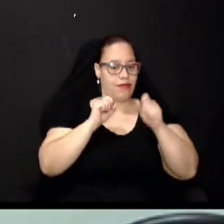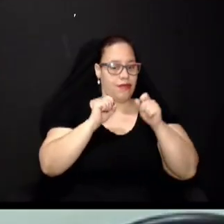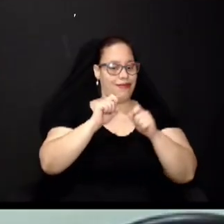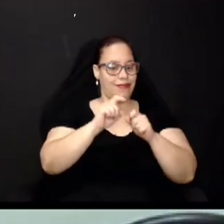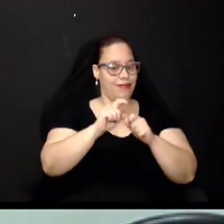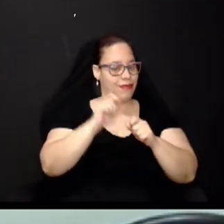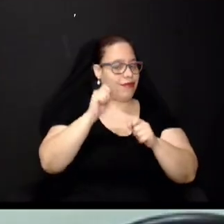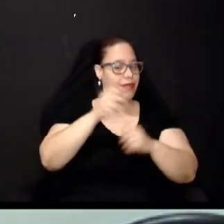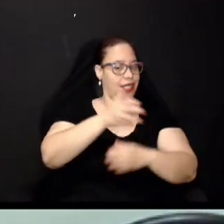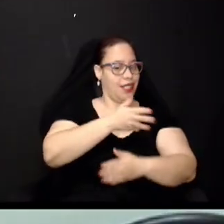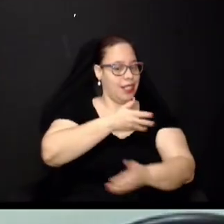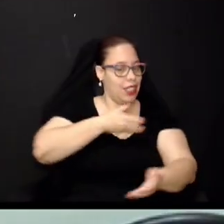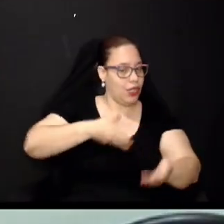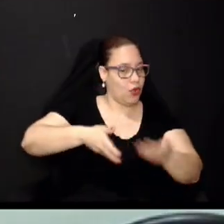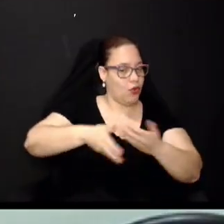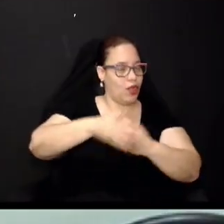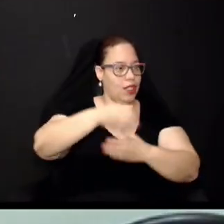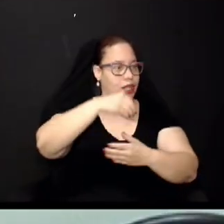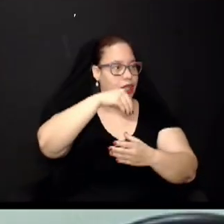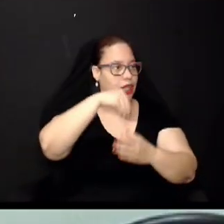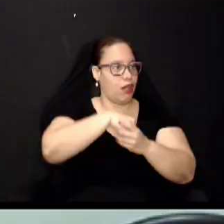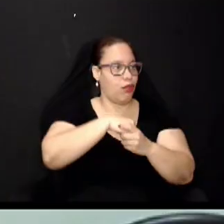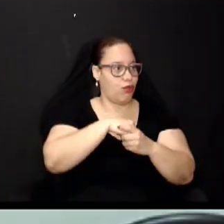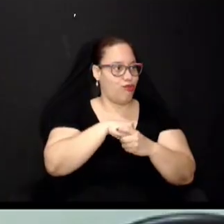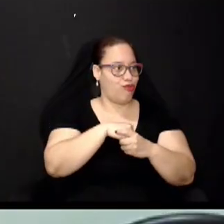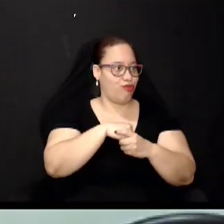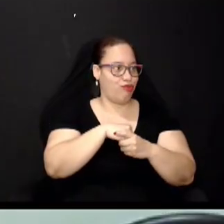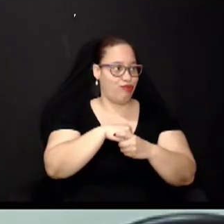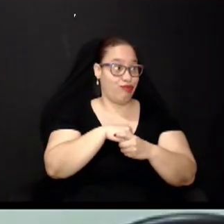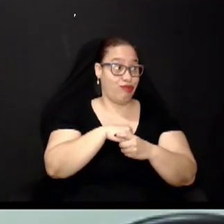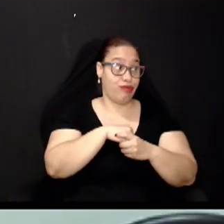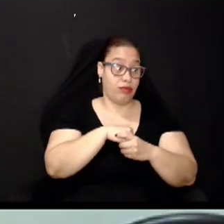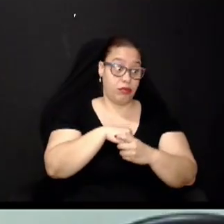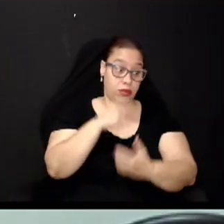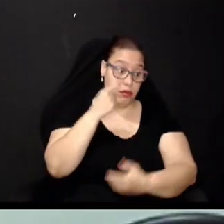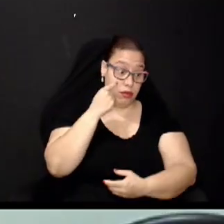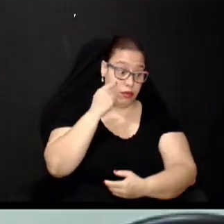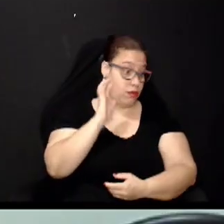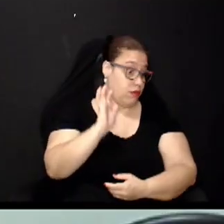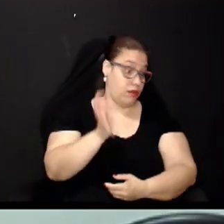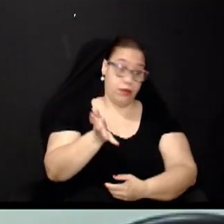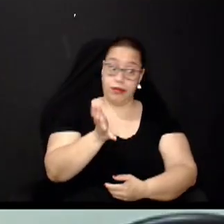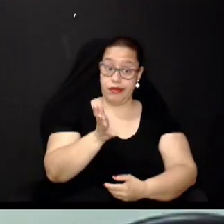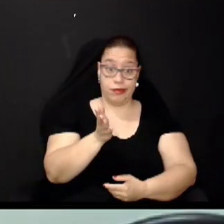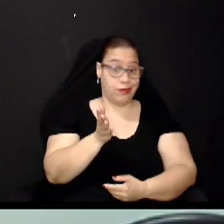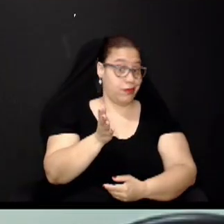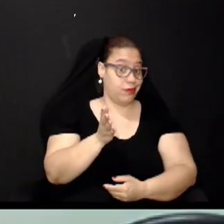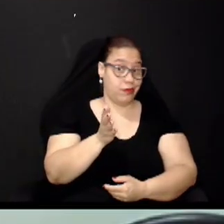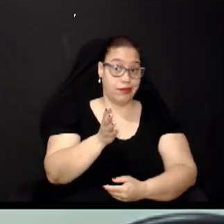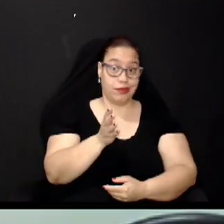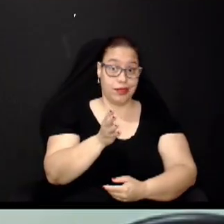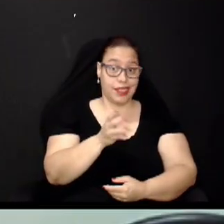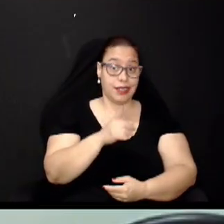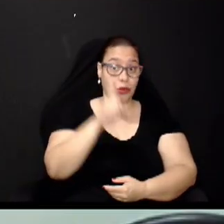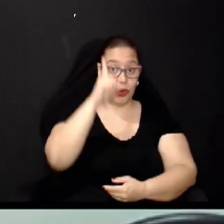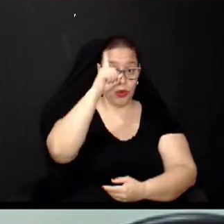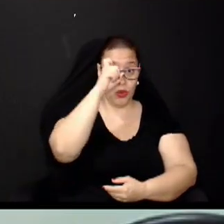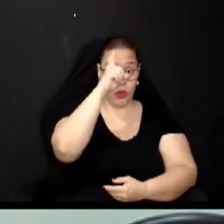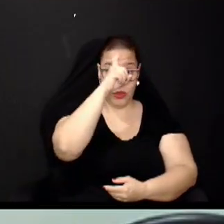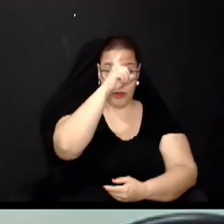envolvida. Então, quando a gente vê, a gente já está numa situação muito delicada.